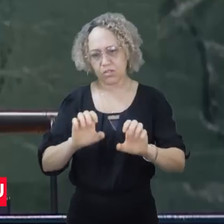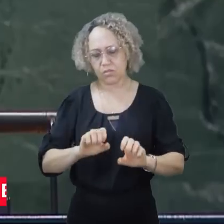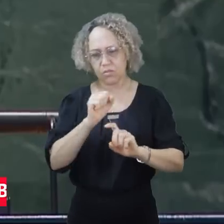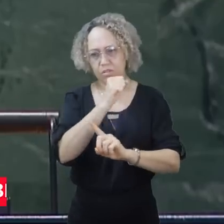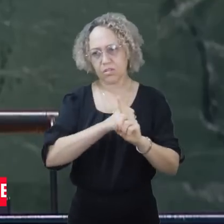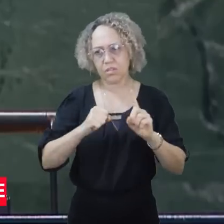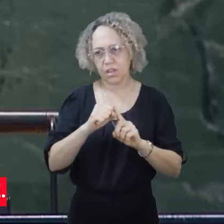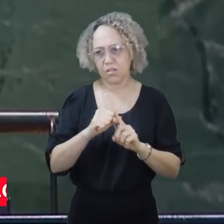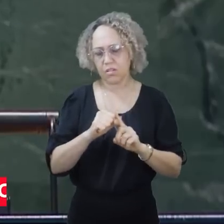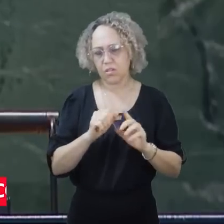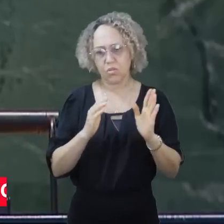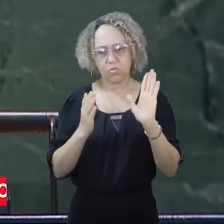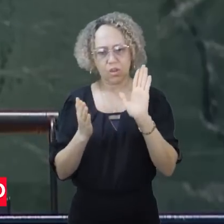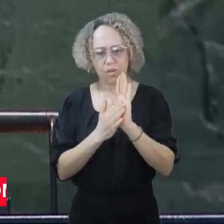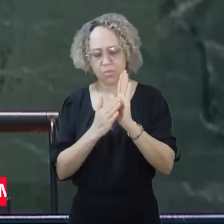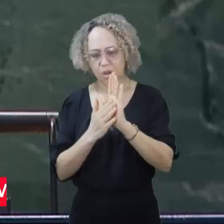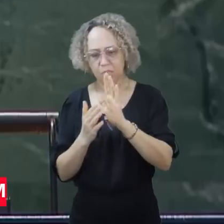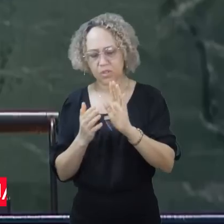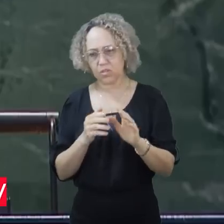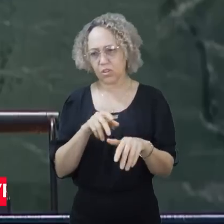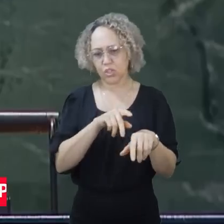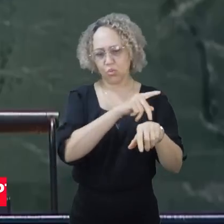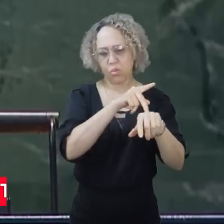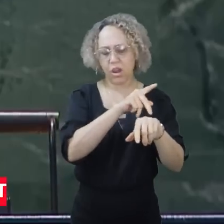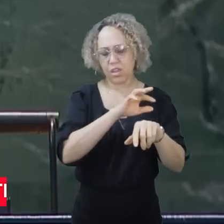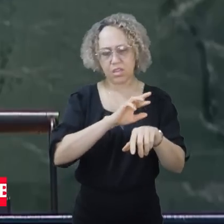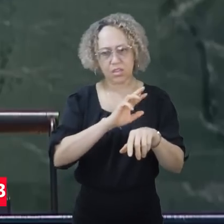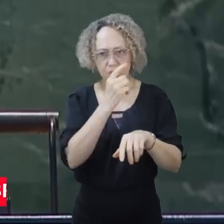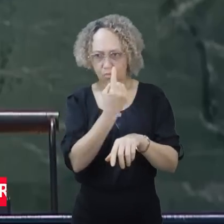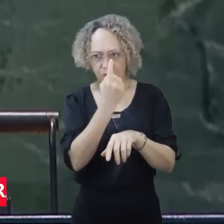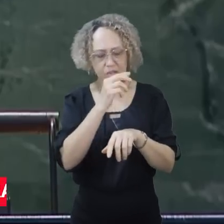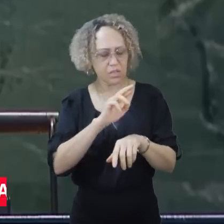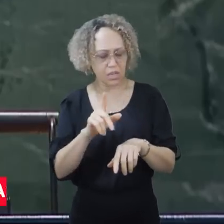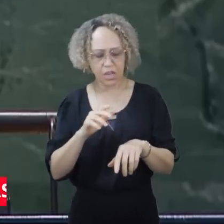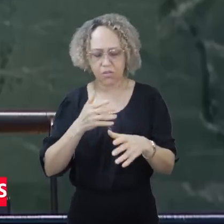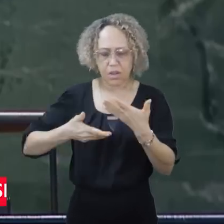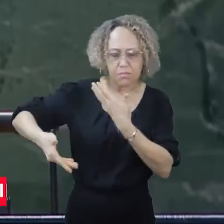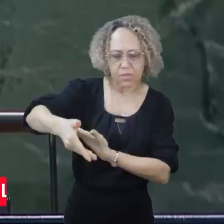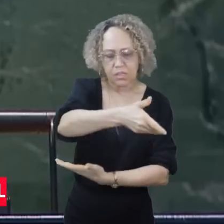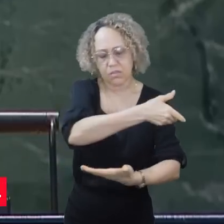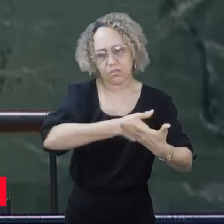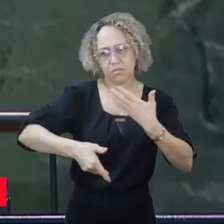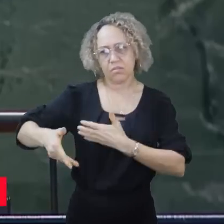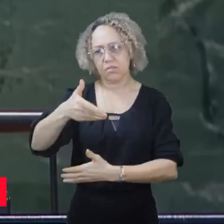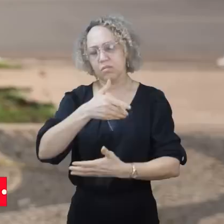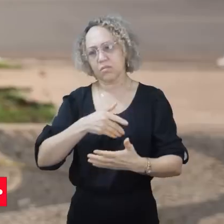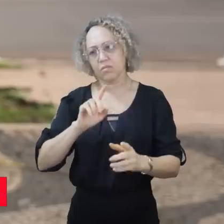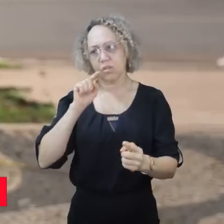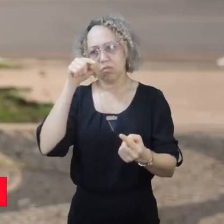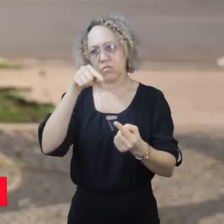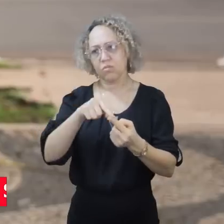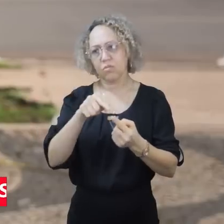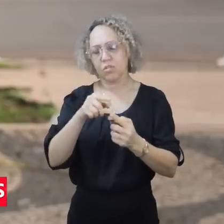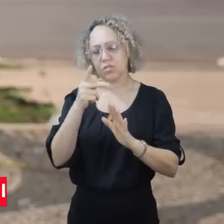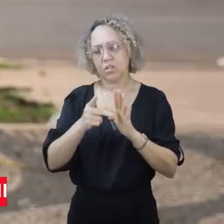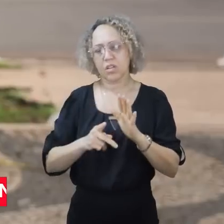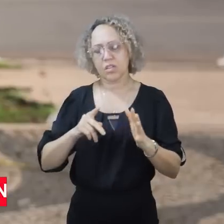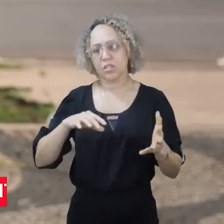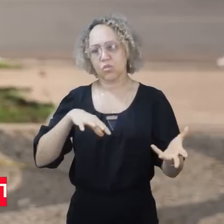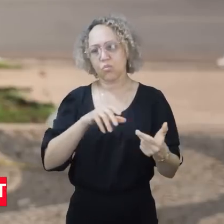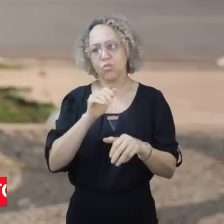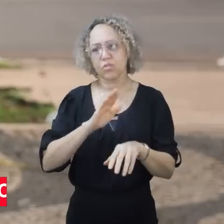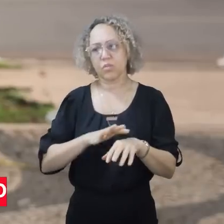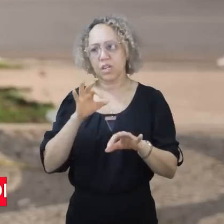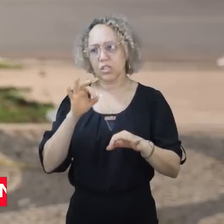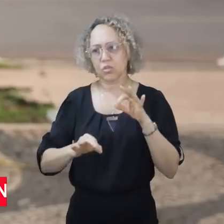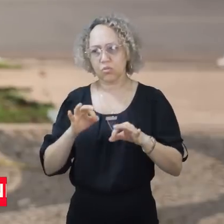pauta lateral, mas sim central e transversal ao projeto de um mundo mais justo. Um dos principais focos